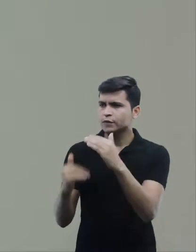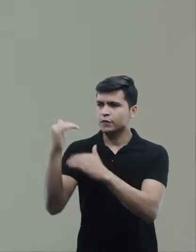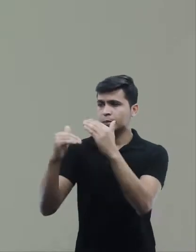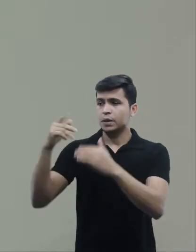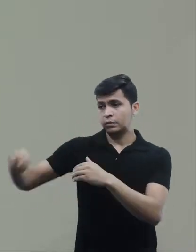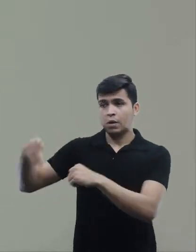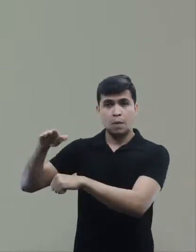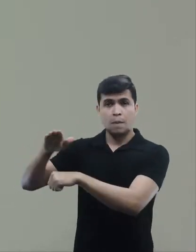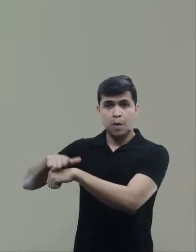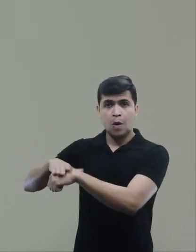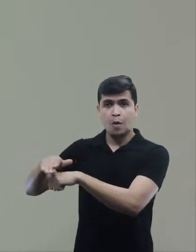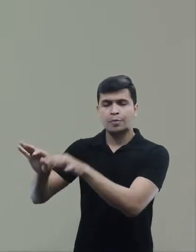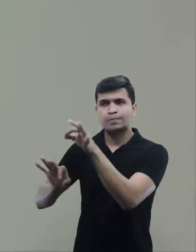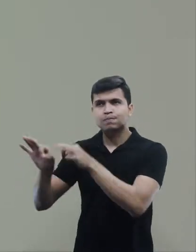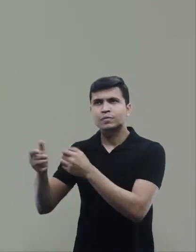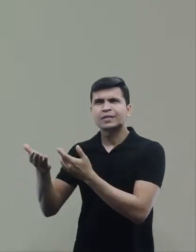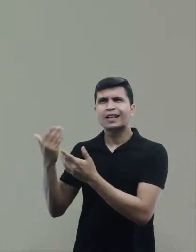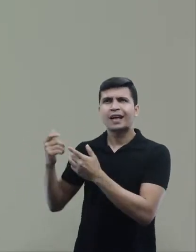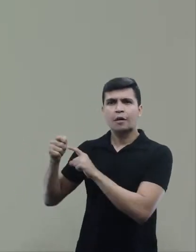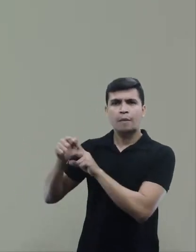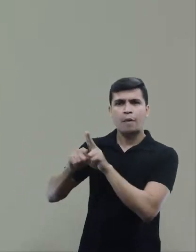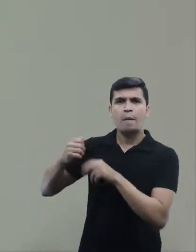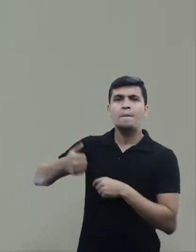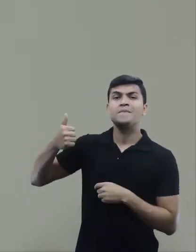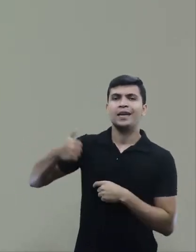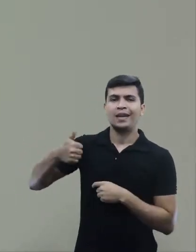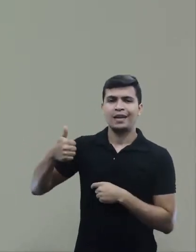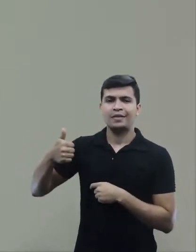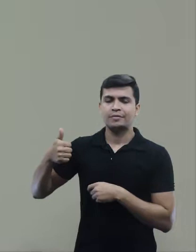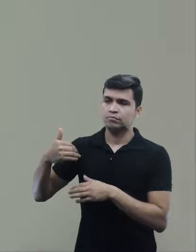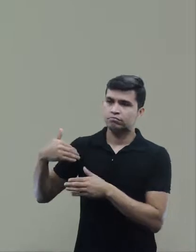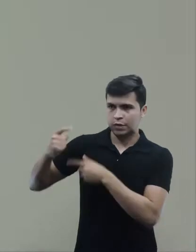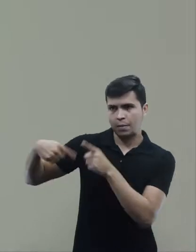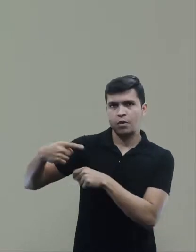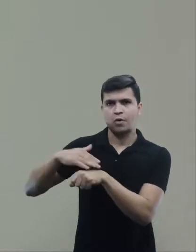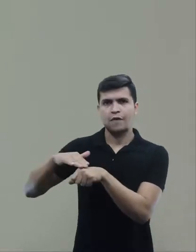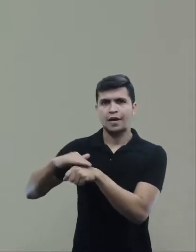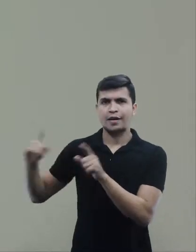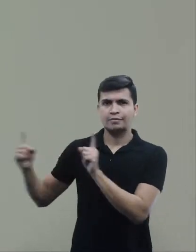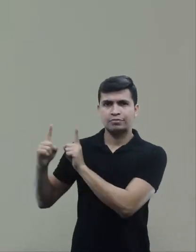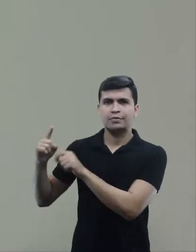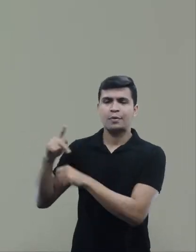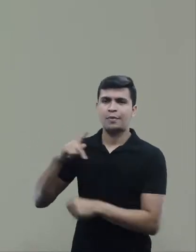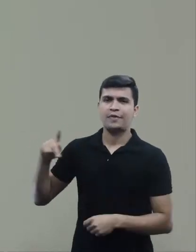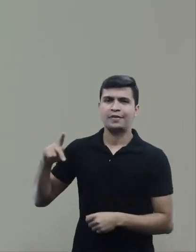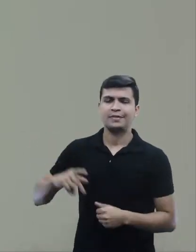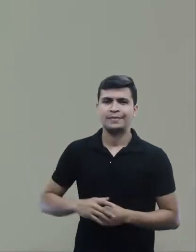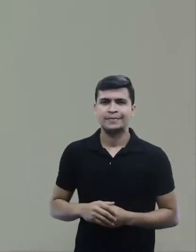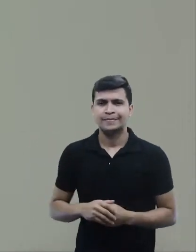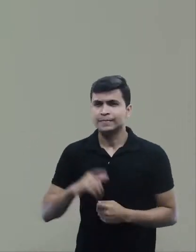de desenvolvimento definida pelo estudante no primeiro bimestre ou momento após ter conversado com o